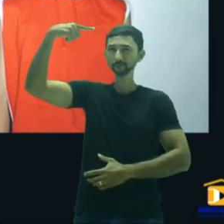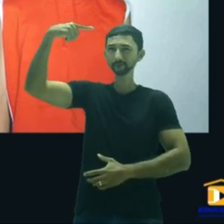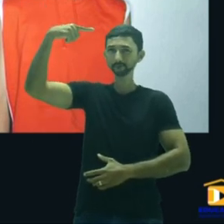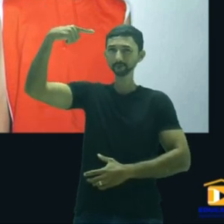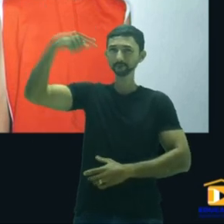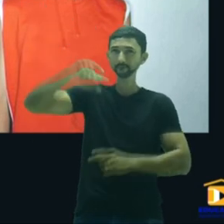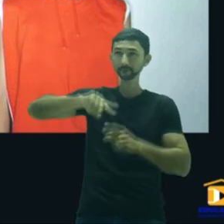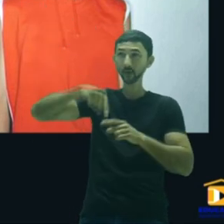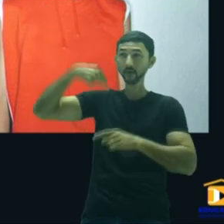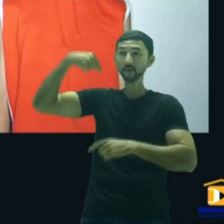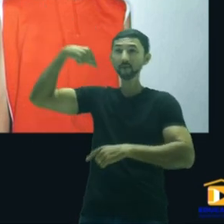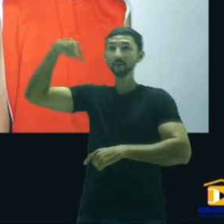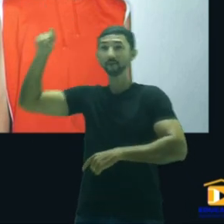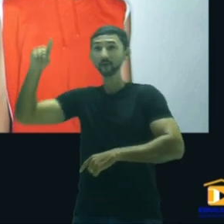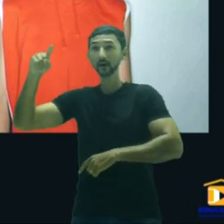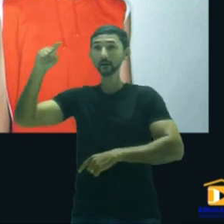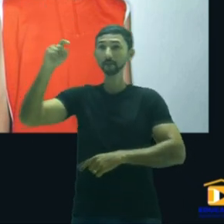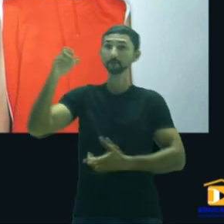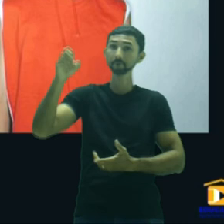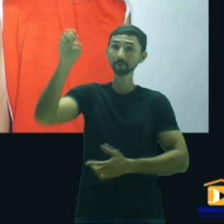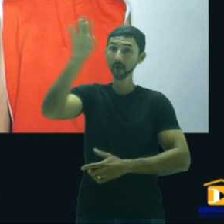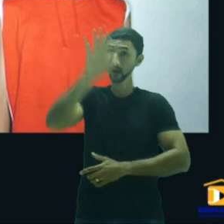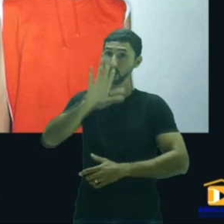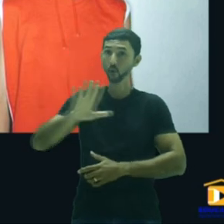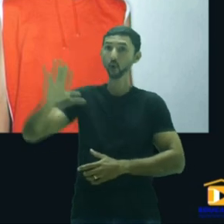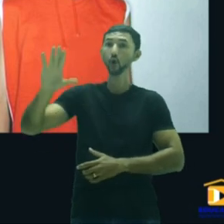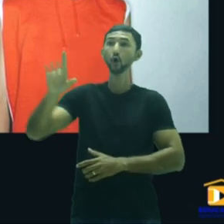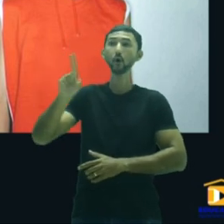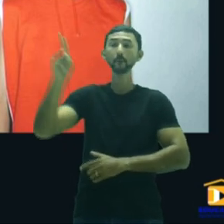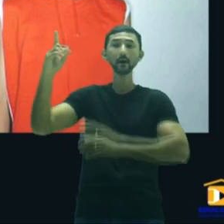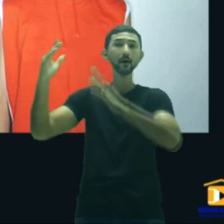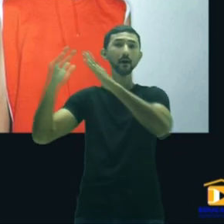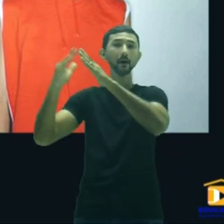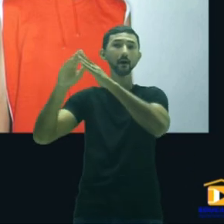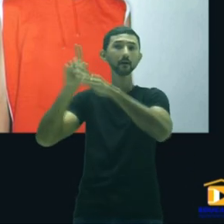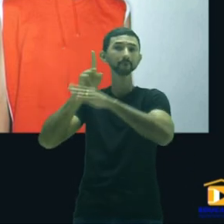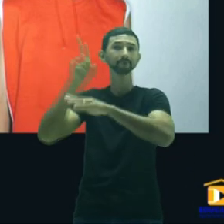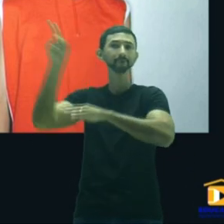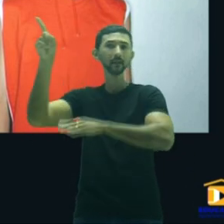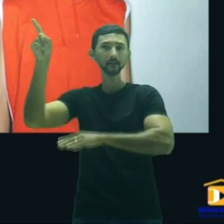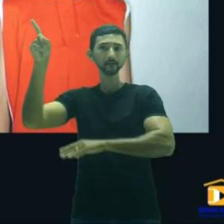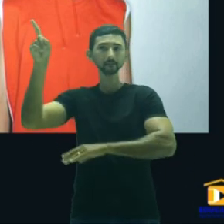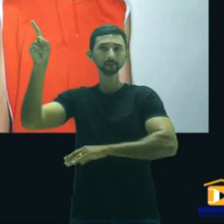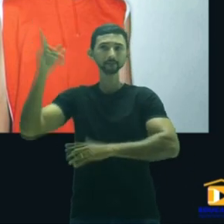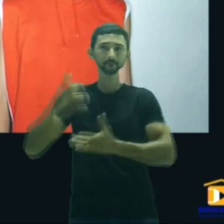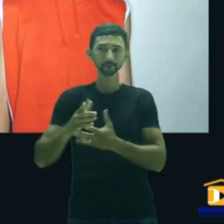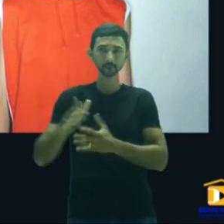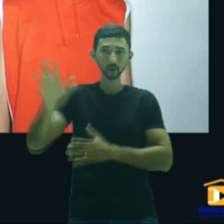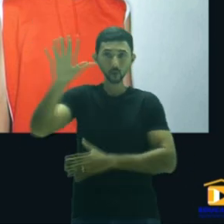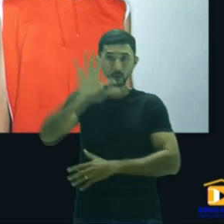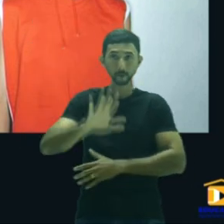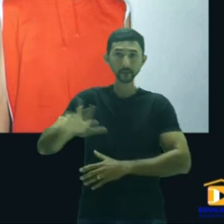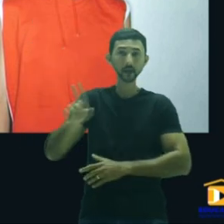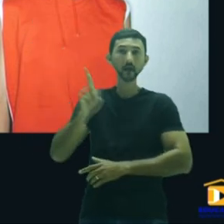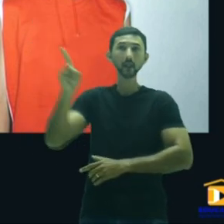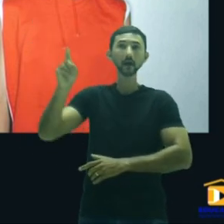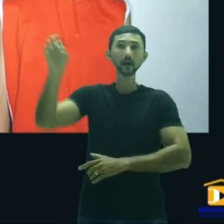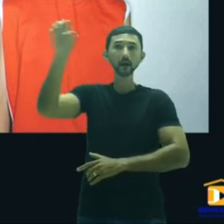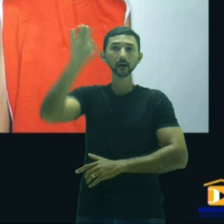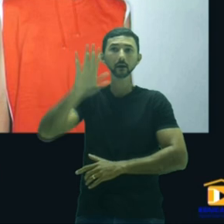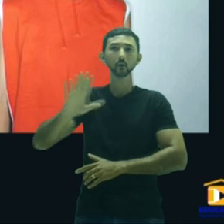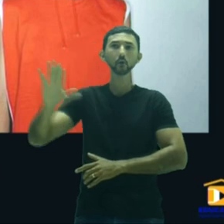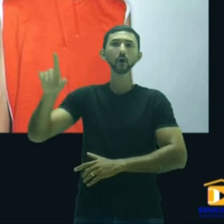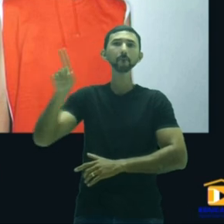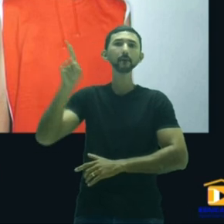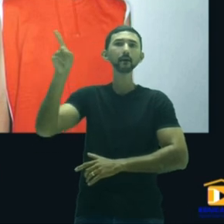já foi para a Europa, foi morar com uma outra família na Europa. Então, o meio ambiente, ele